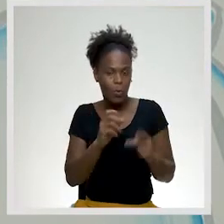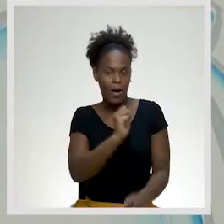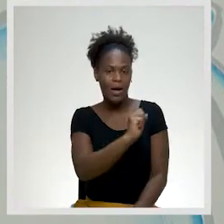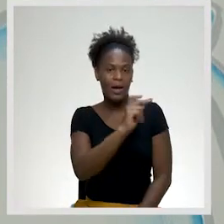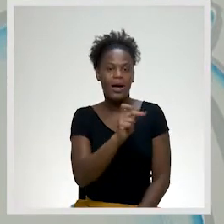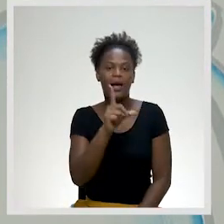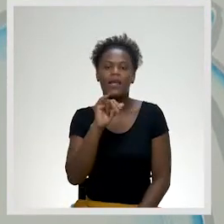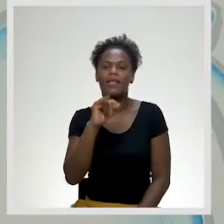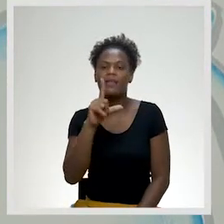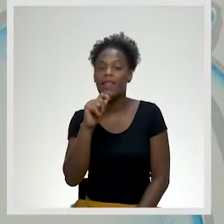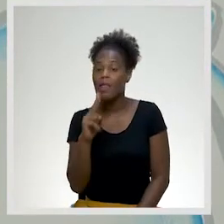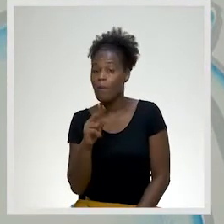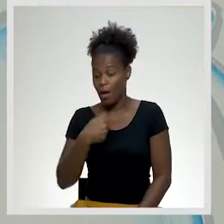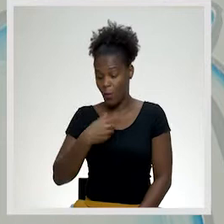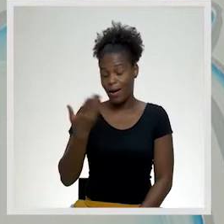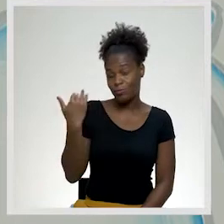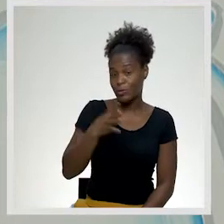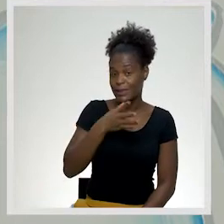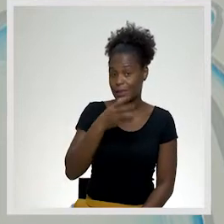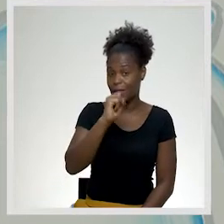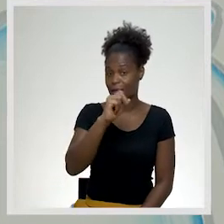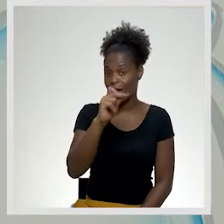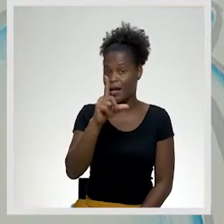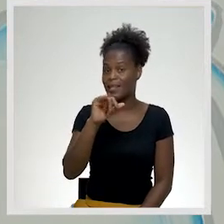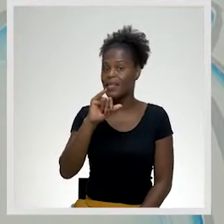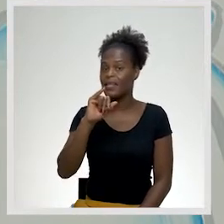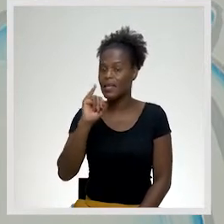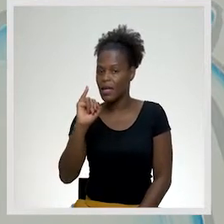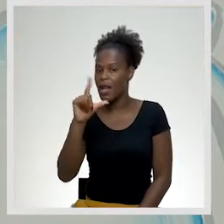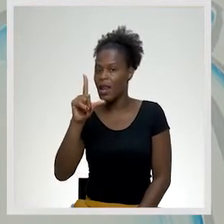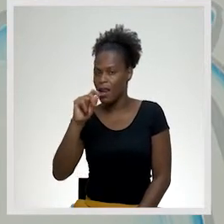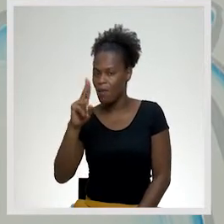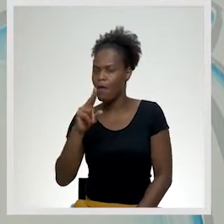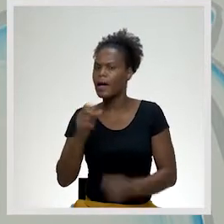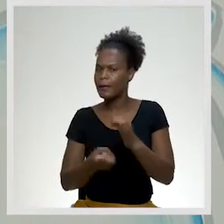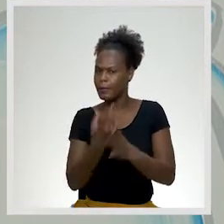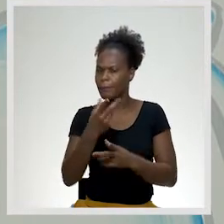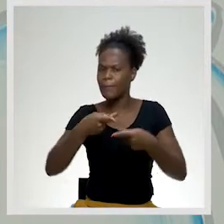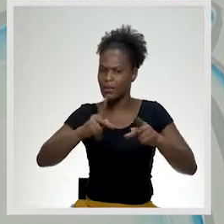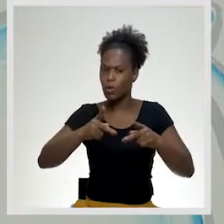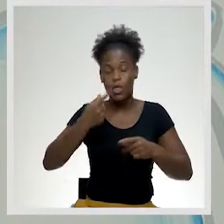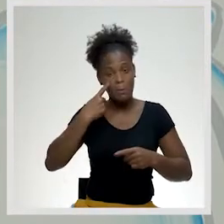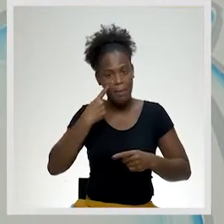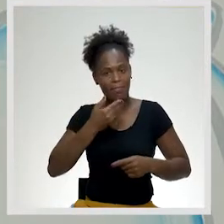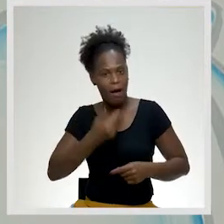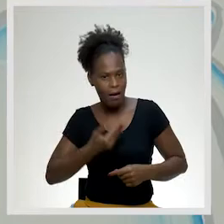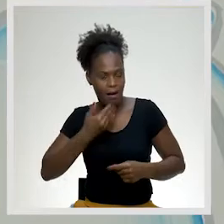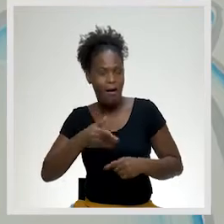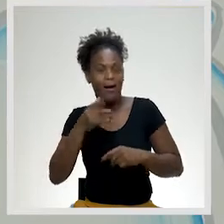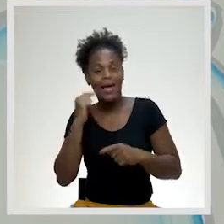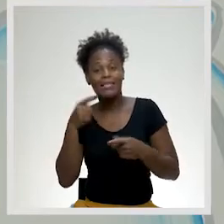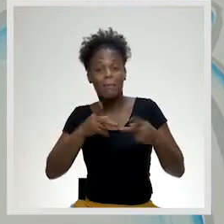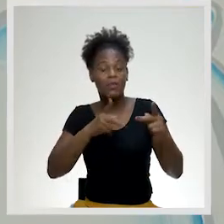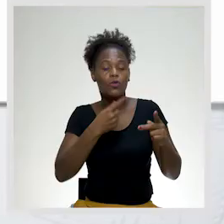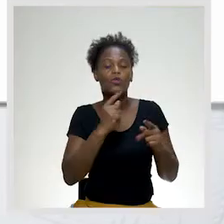Galileu. Eu tinha dito anteriormente que Galileu formulou o método experimental. Este método denomina-se